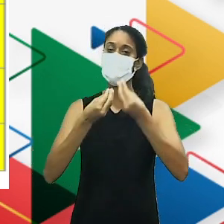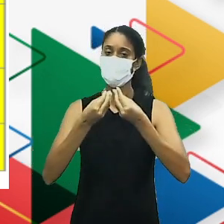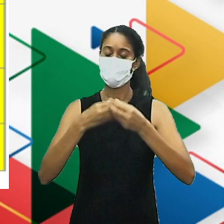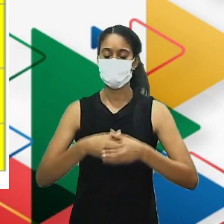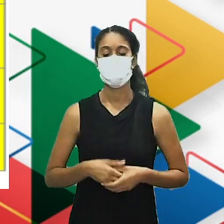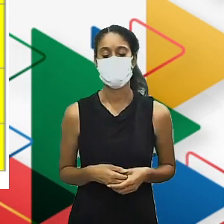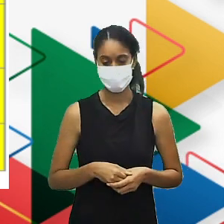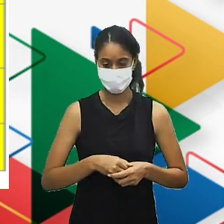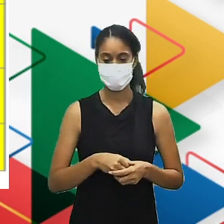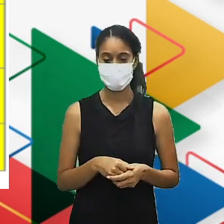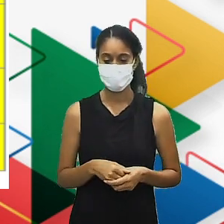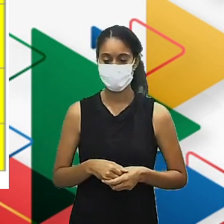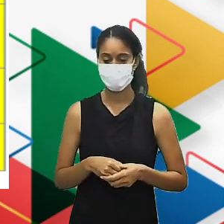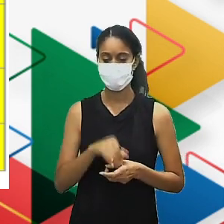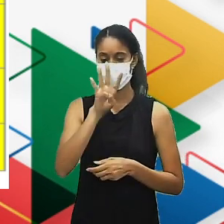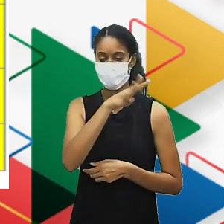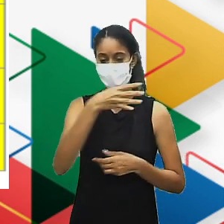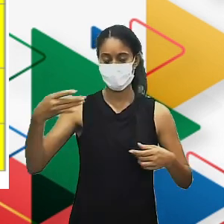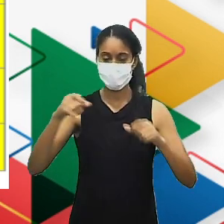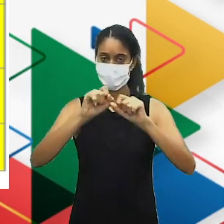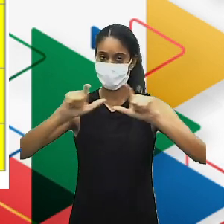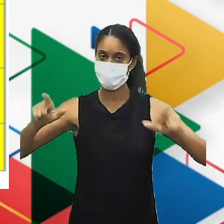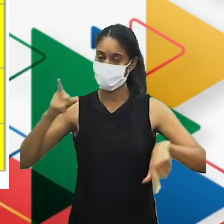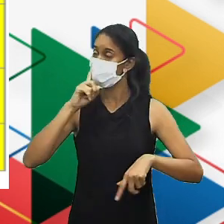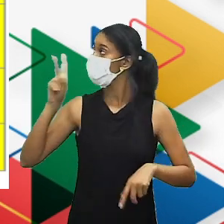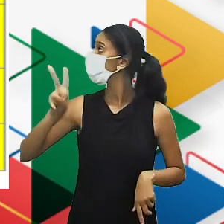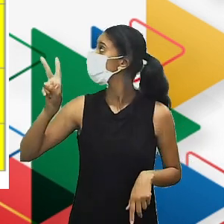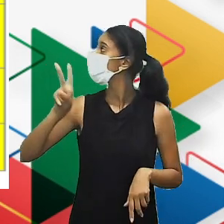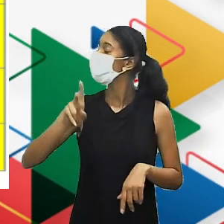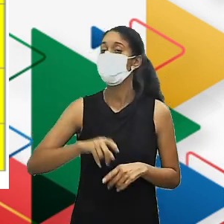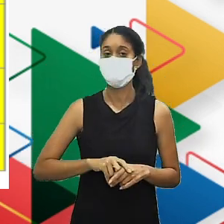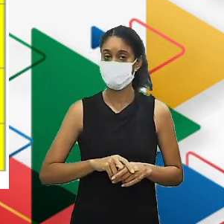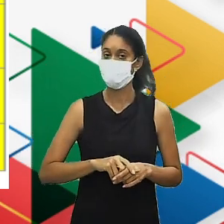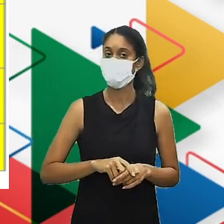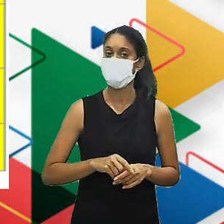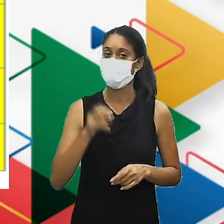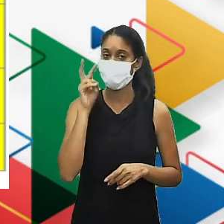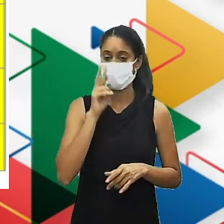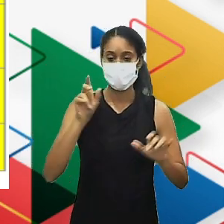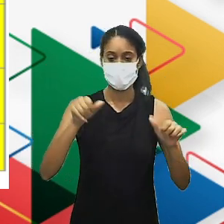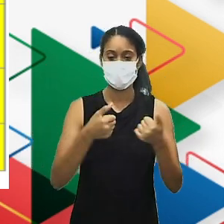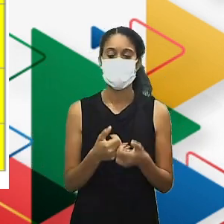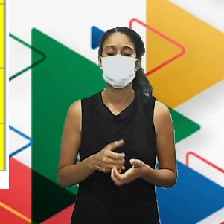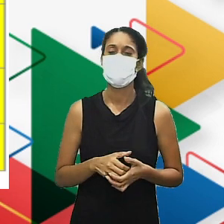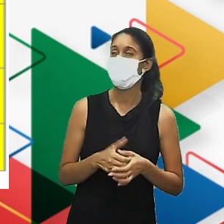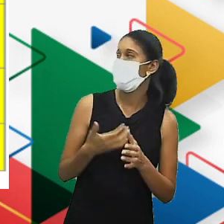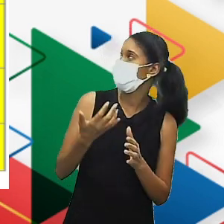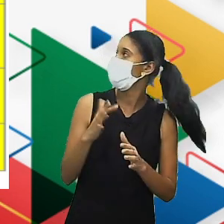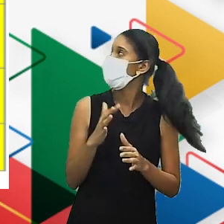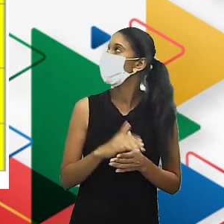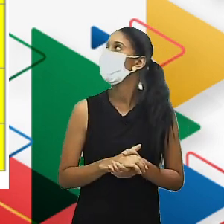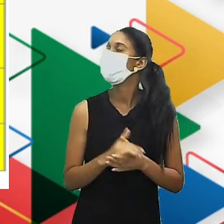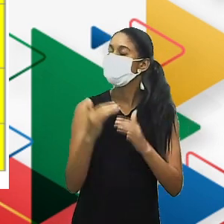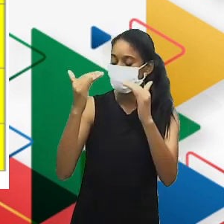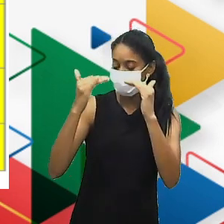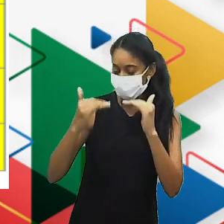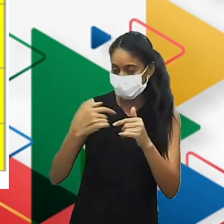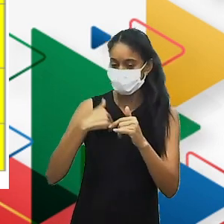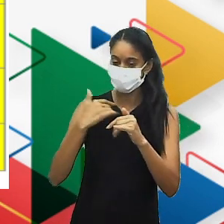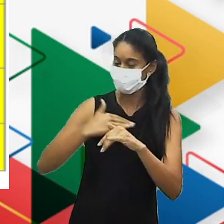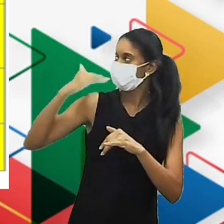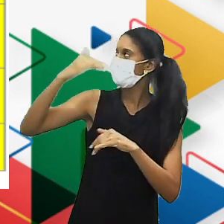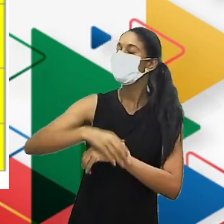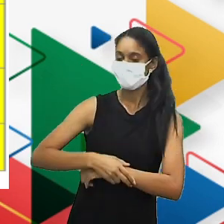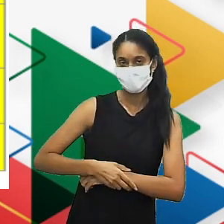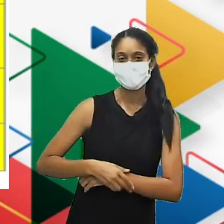tabela periódica. Eu dei até uma ampliada nessa tabela para você poder ver melhor, né? Mesmo que ficasse aí embaixo da minha amiga passando por cima, né,